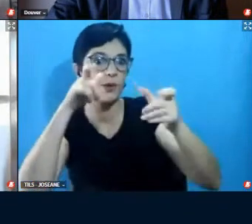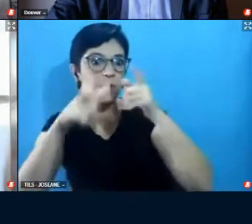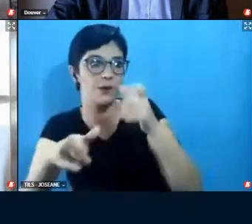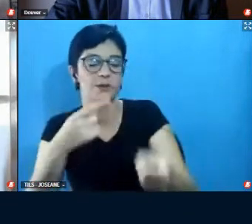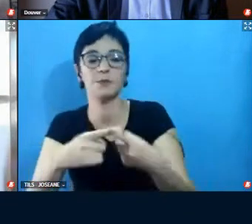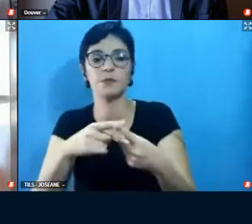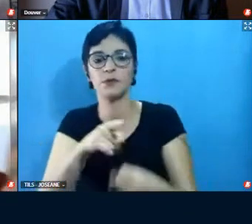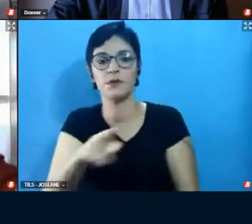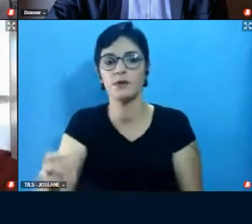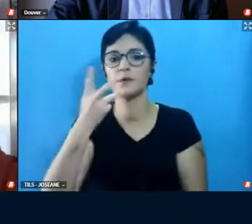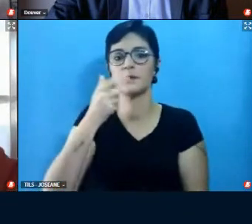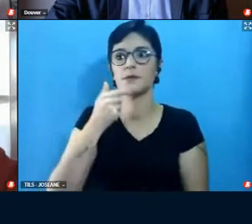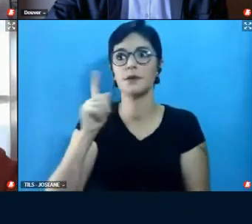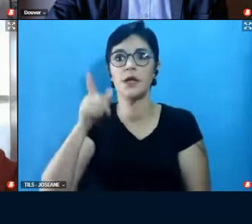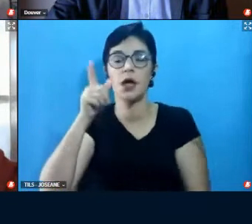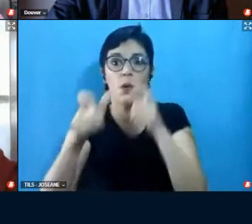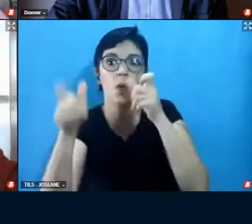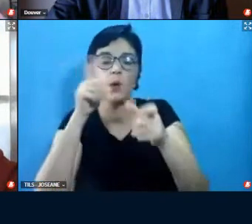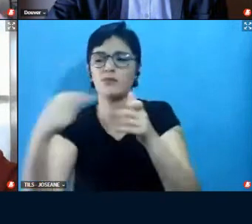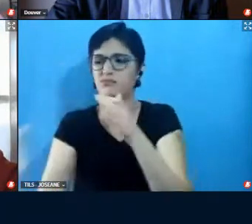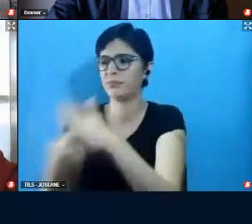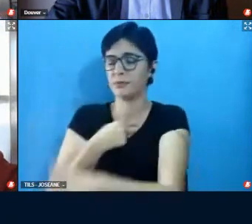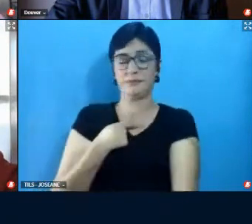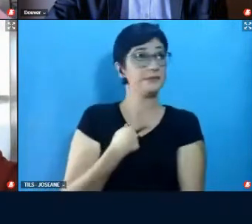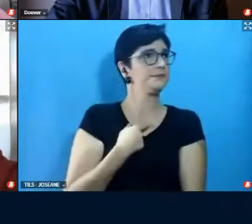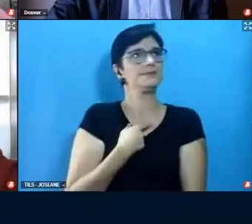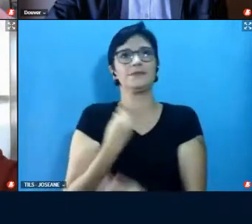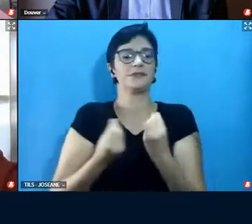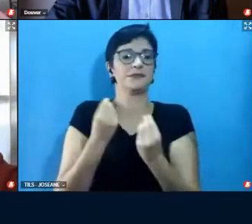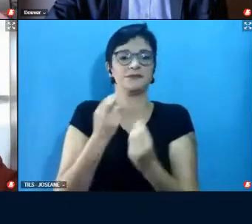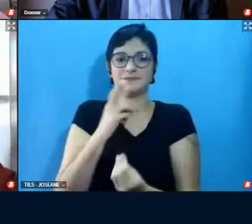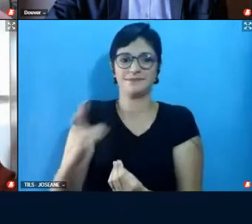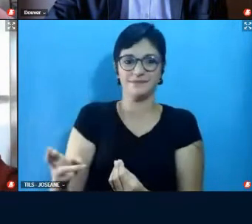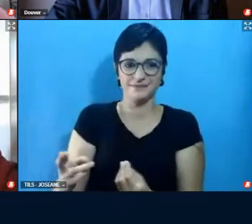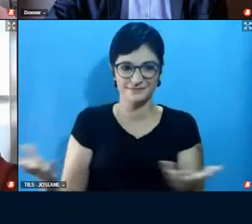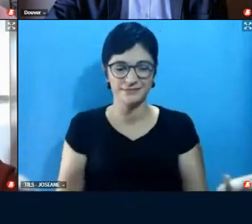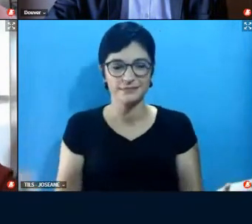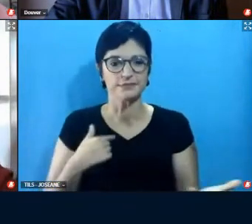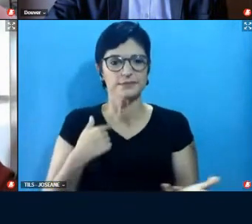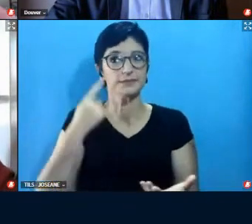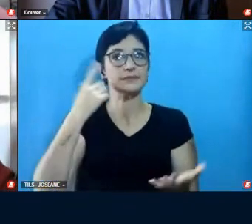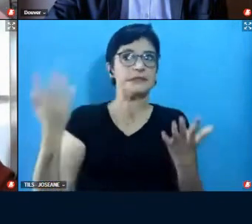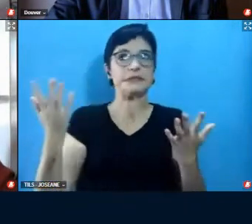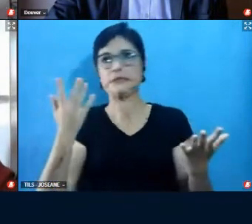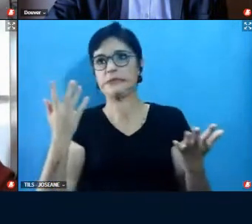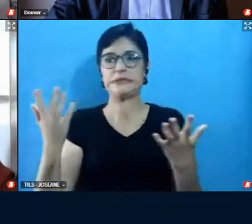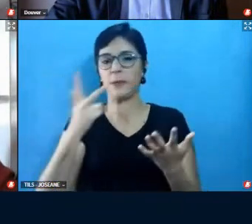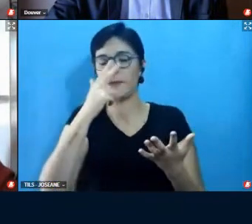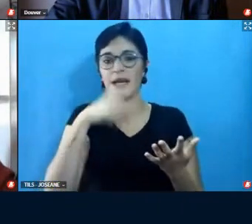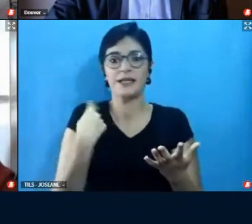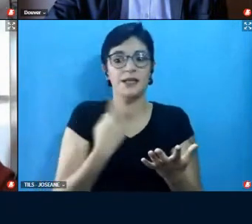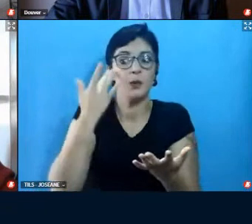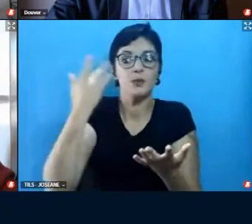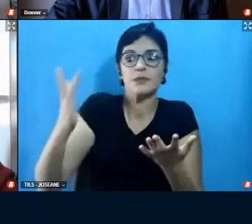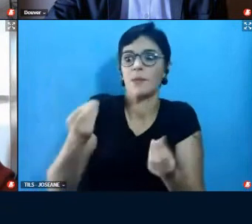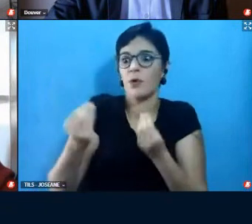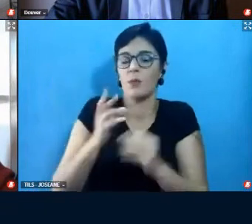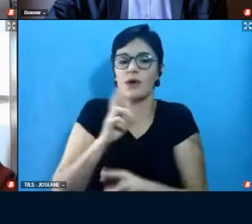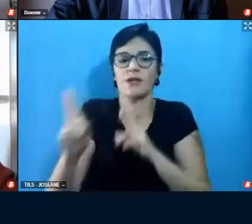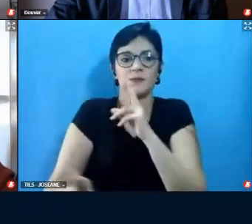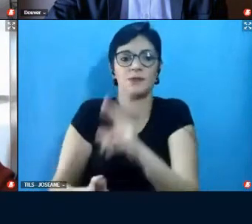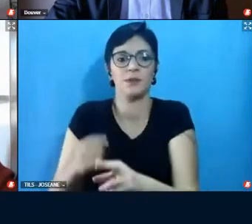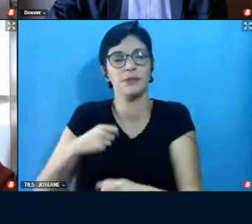muito curiosas. Eles fazem as perguntas que a gente nunca imaginou que eles iriam perguntar. Nos deixa ali, às vezes, até numa saia justa, que a gente tem que pensar